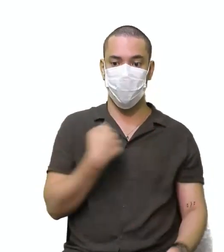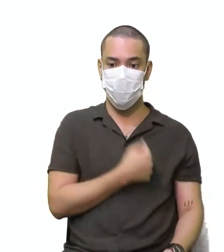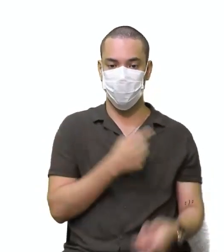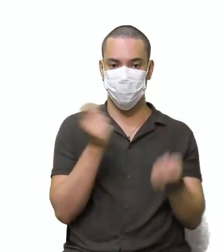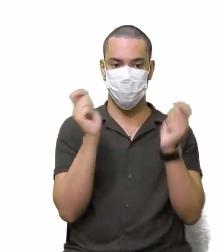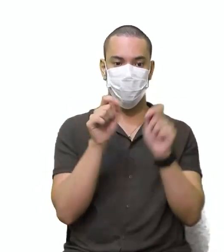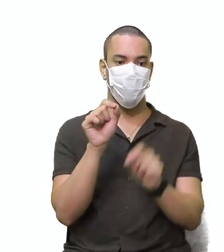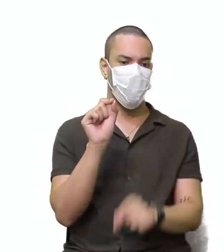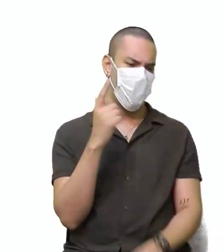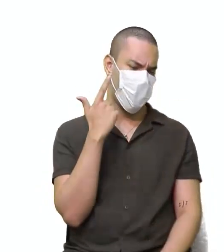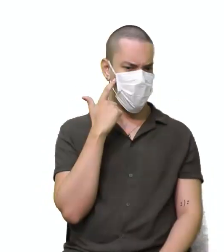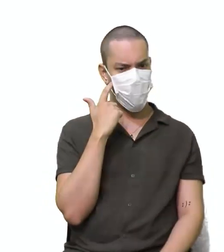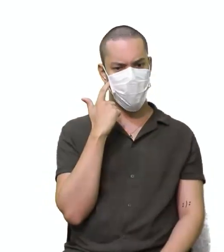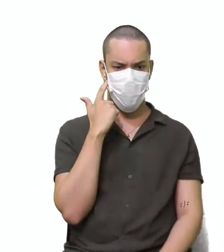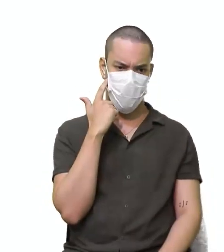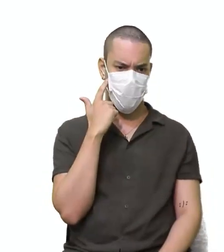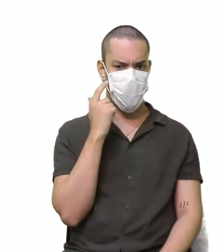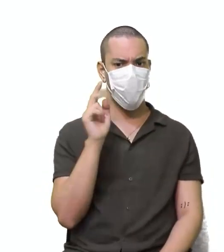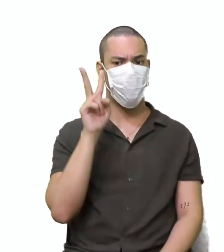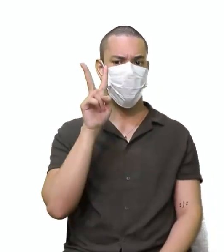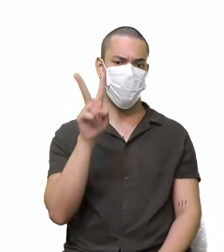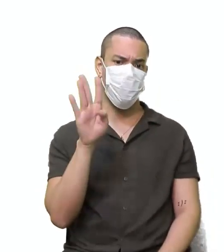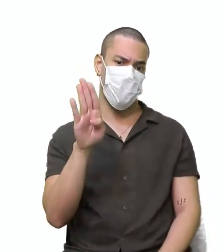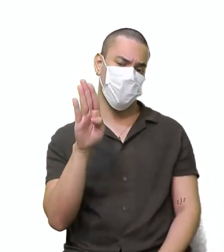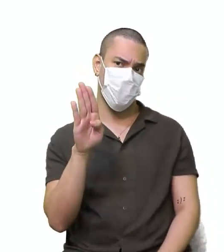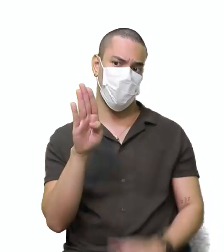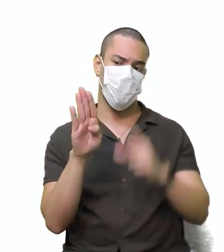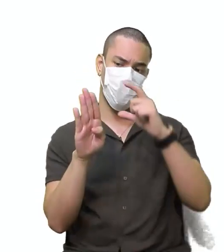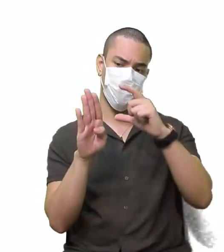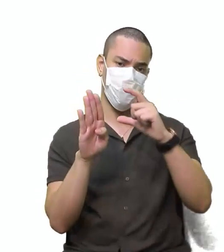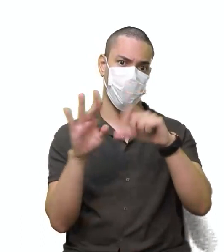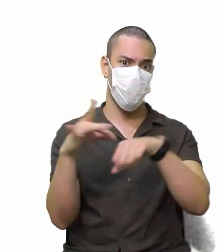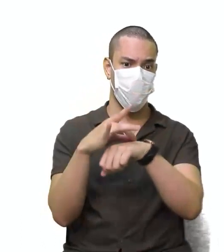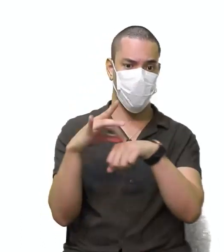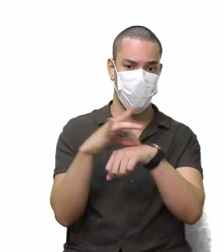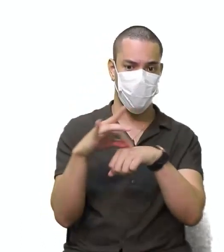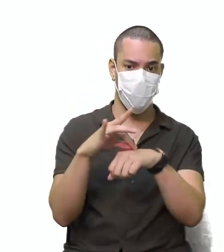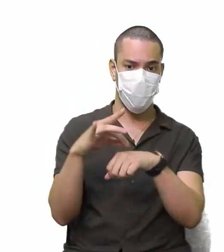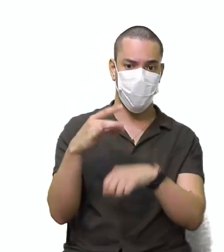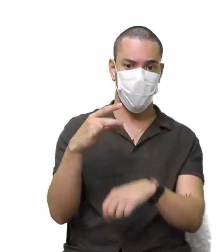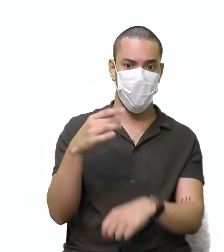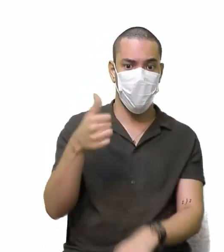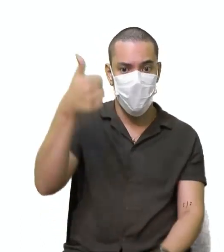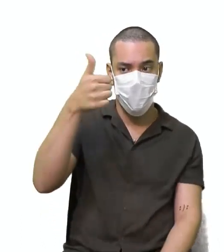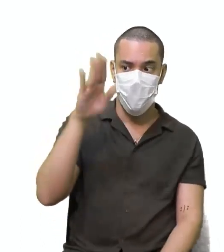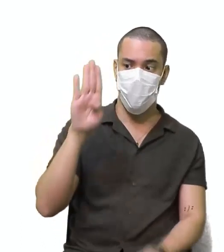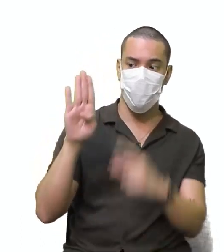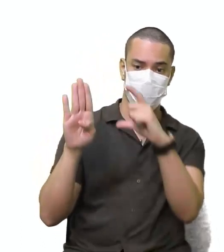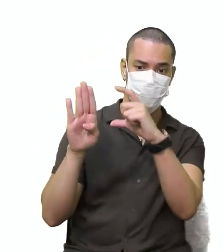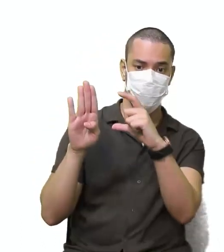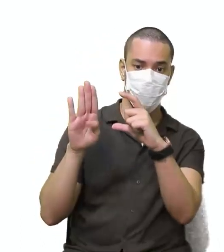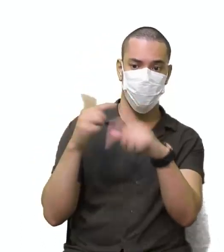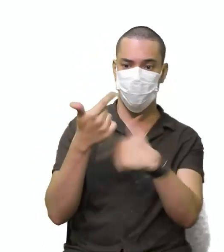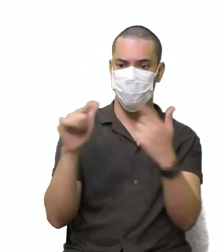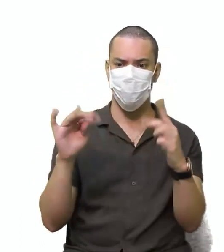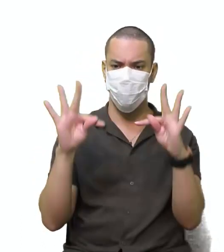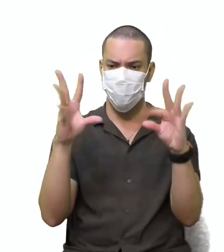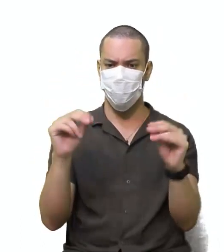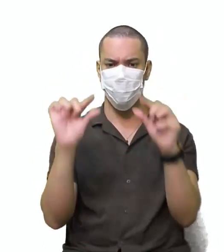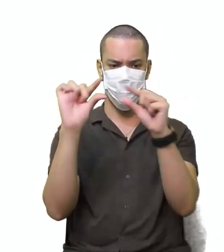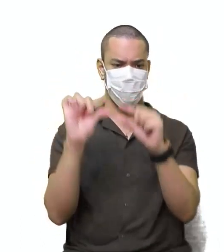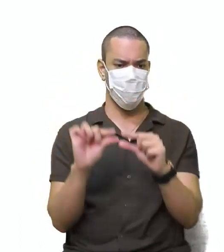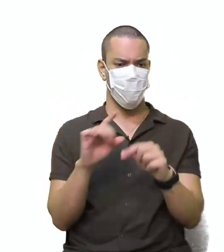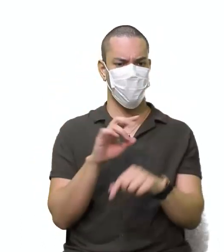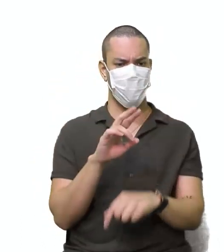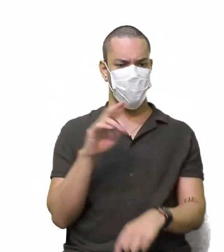quê? Se ele é Bzão, ele tem a cor preta, né? O primeiro que está ali é Bzão. E o resto é tudo recessivo, então ele vai ter a cor